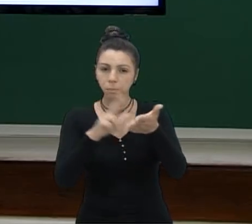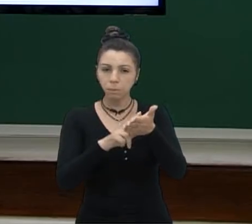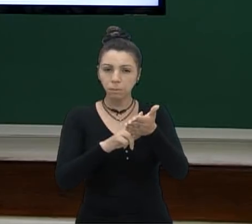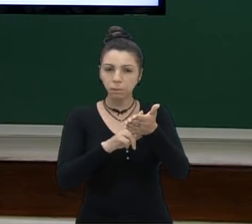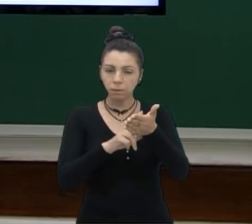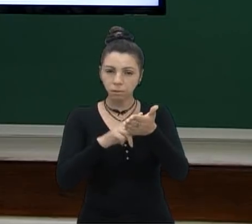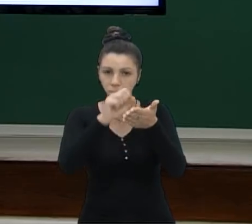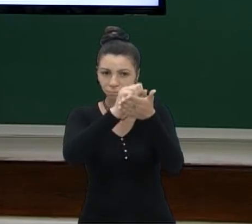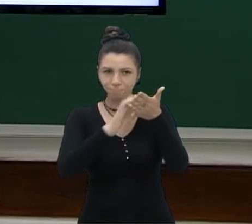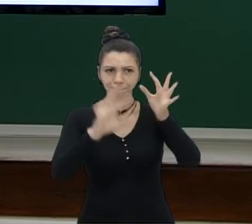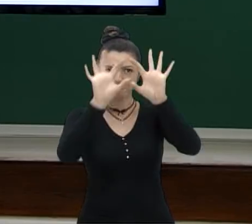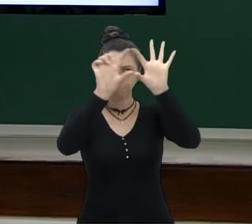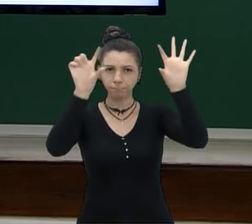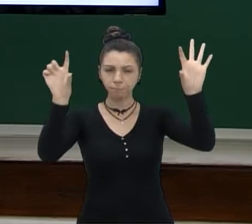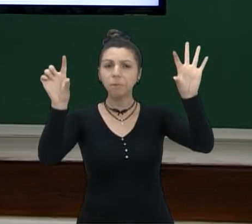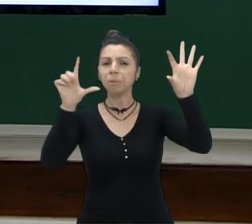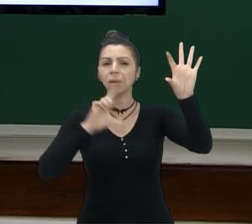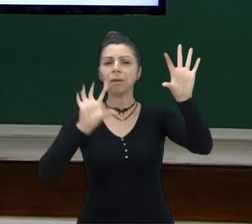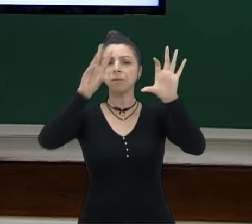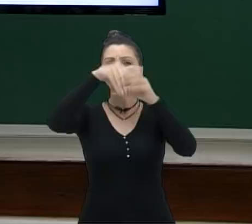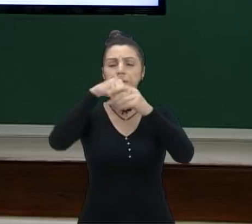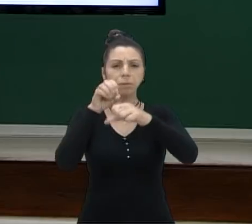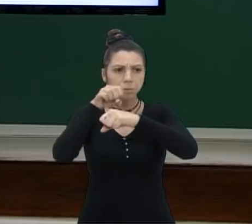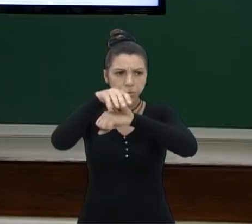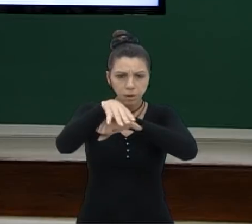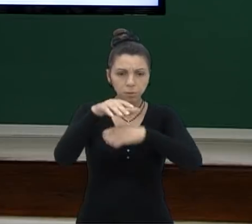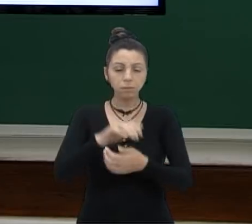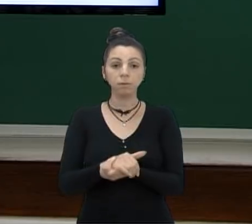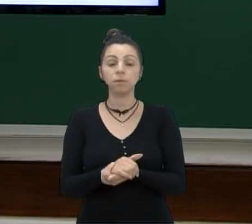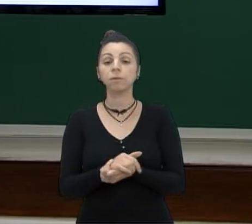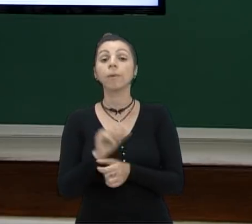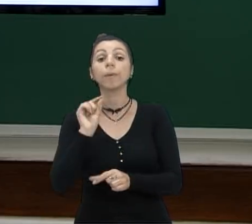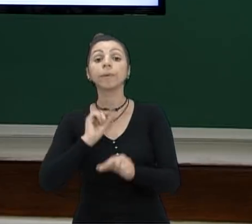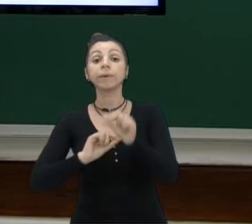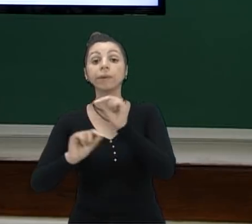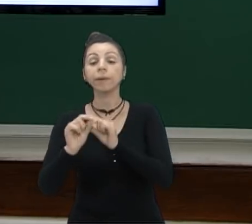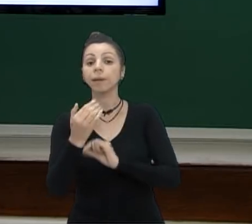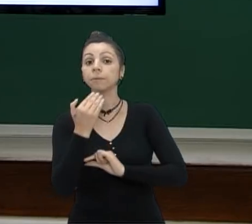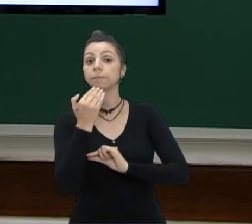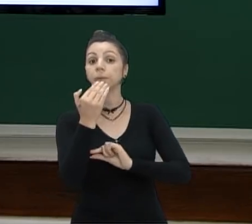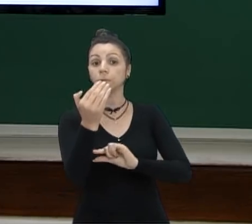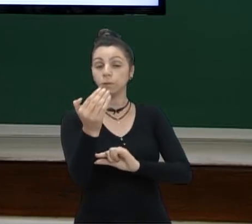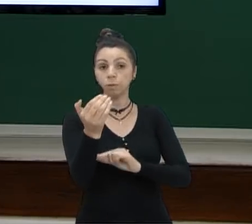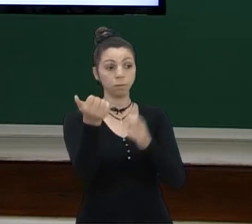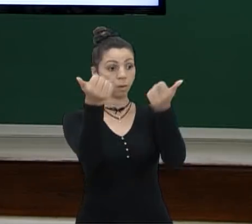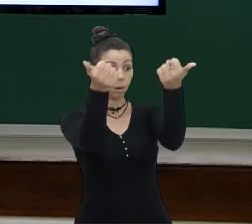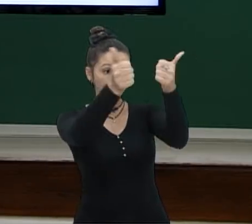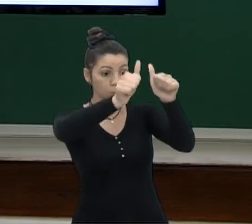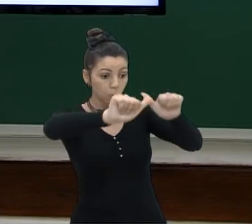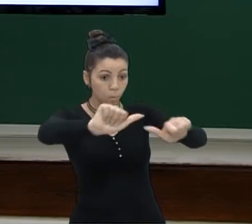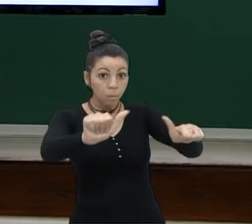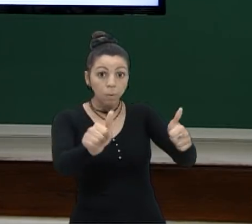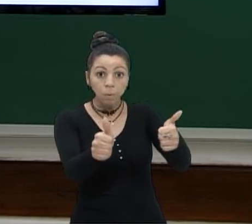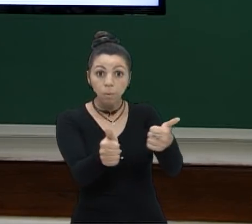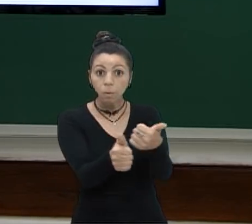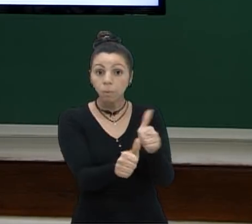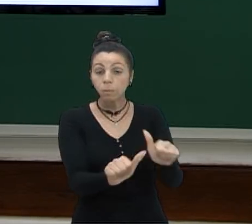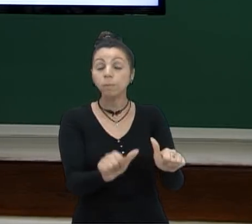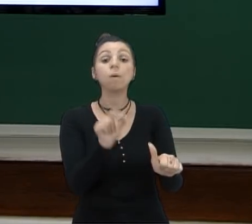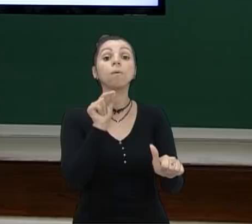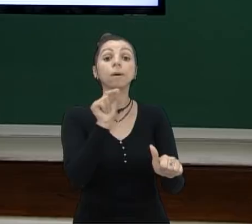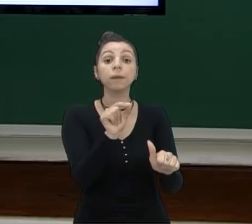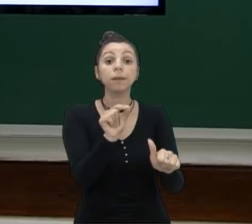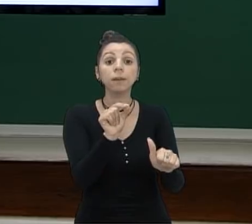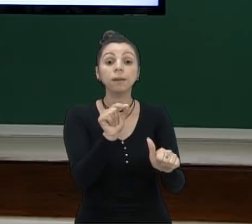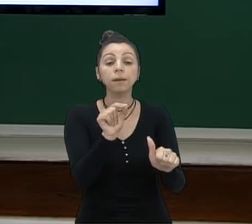comigo. Falou que é o corpo no estado líquido. Então imagina que se eu